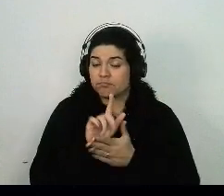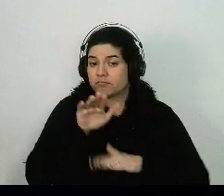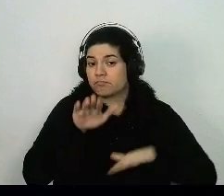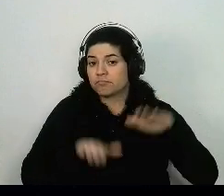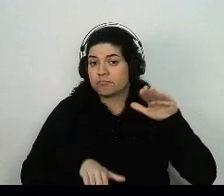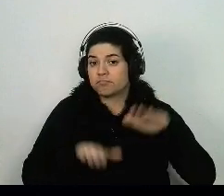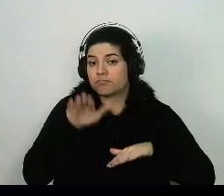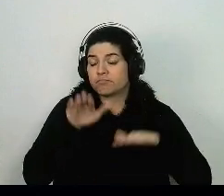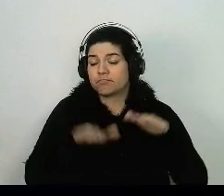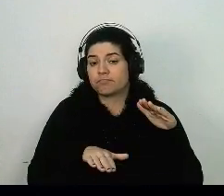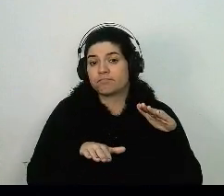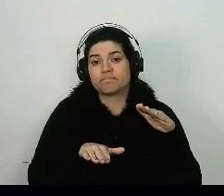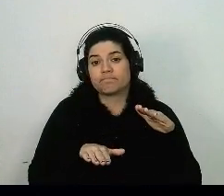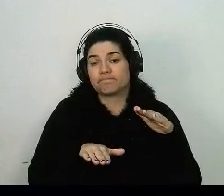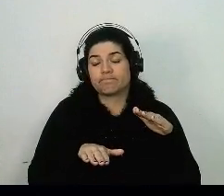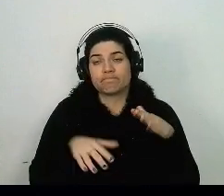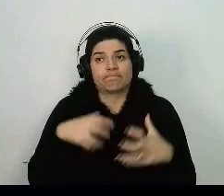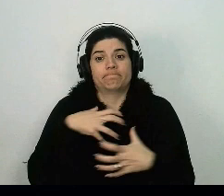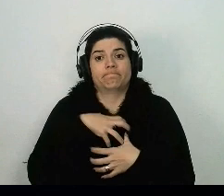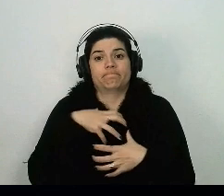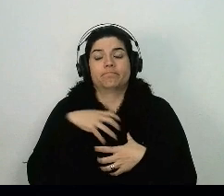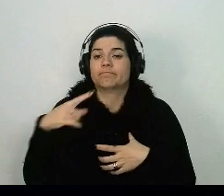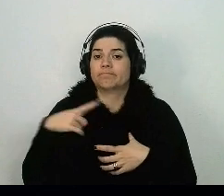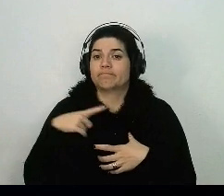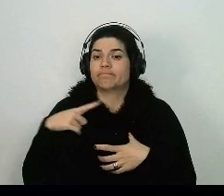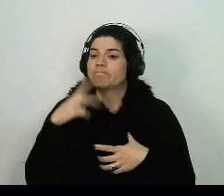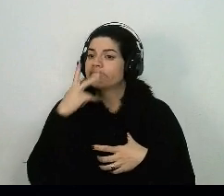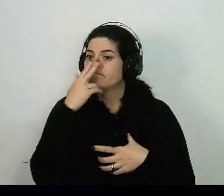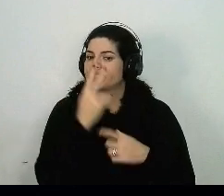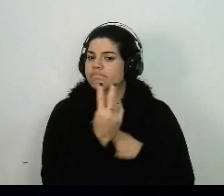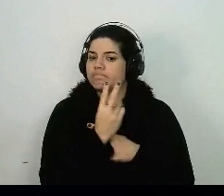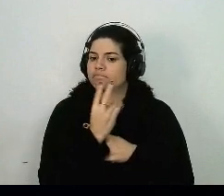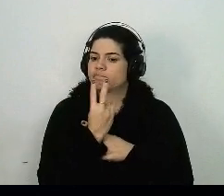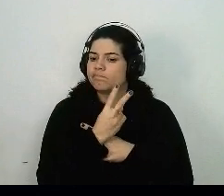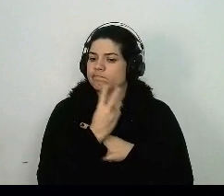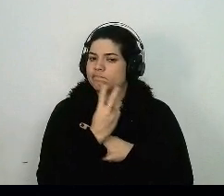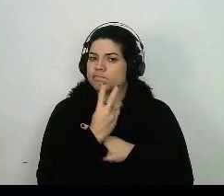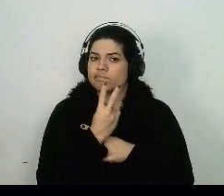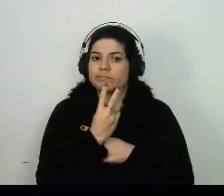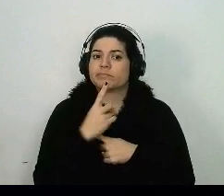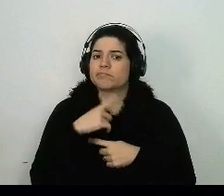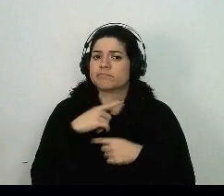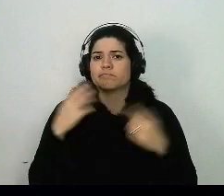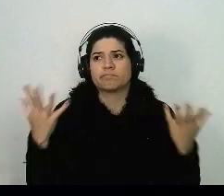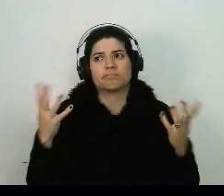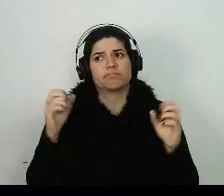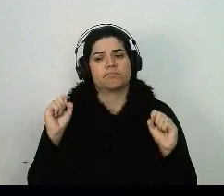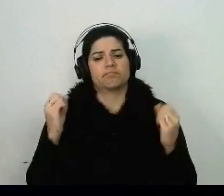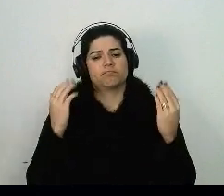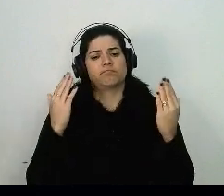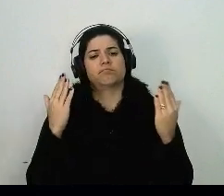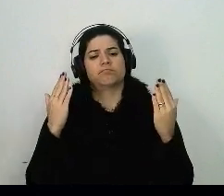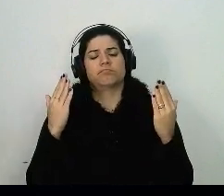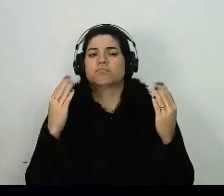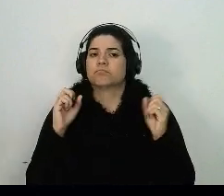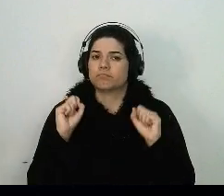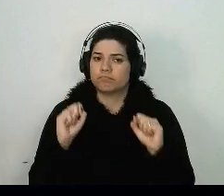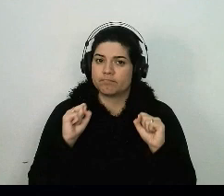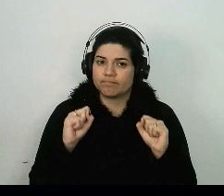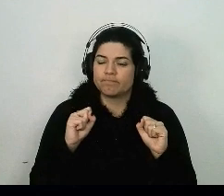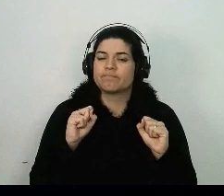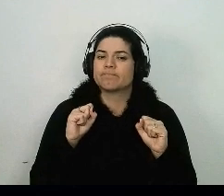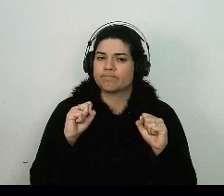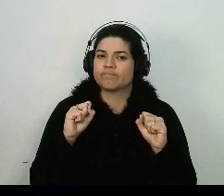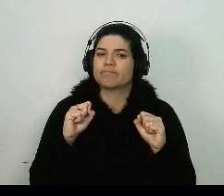face da sensação que eu tenho de estar sendo vigiado. Então, em algum momento, isso vai deixar vai se tornar cada vez